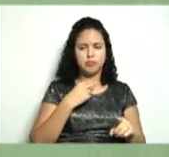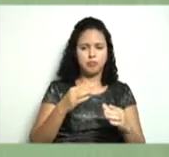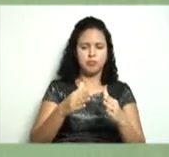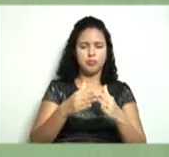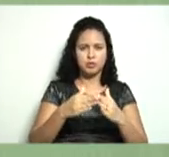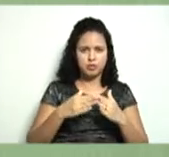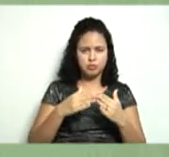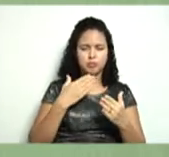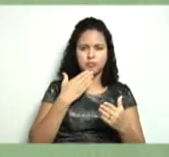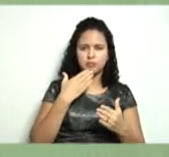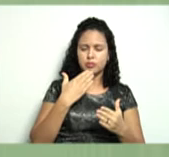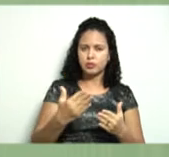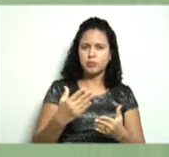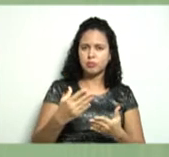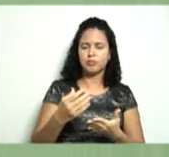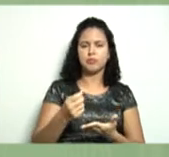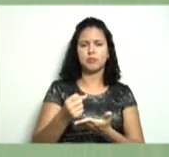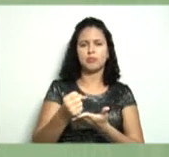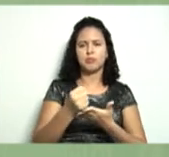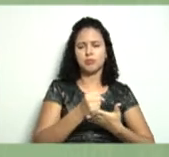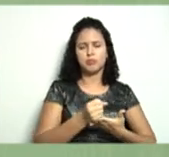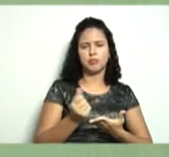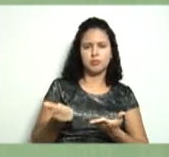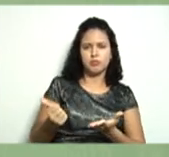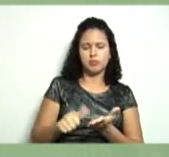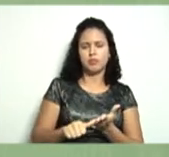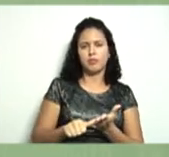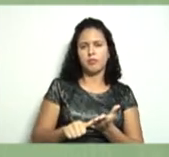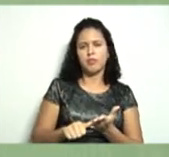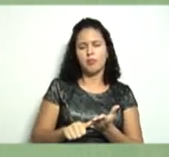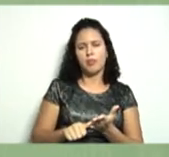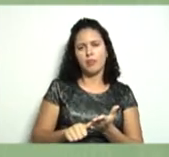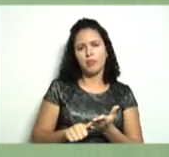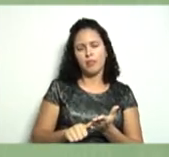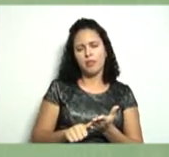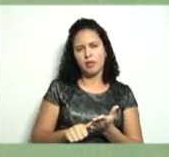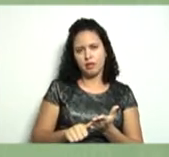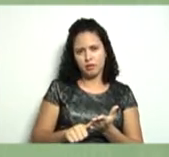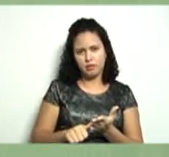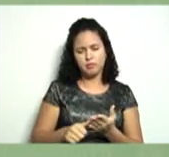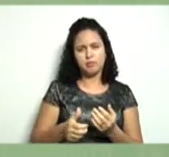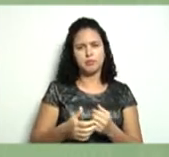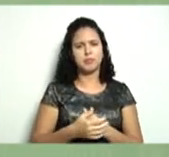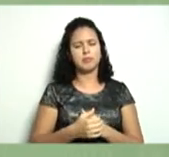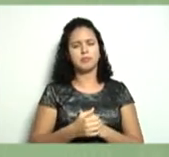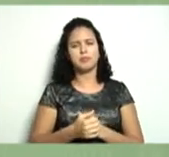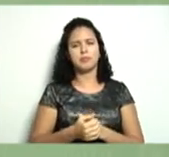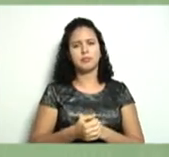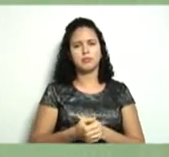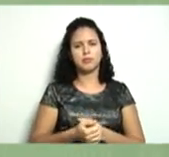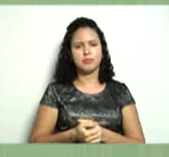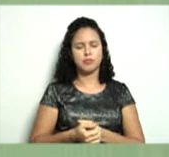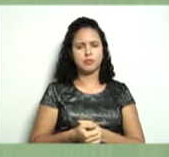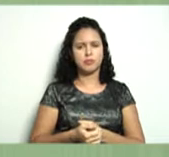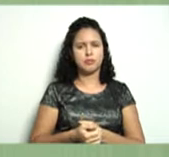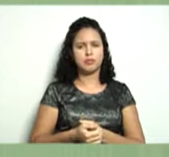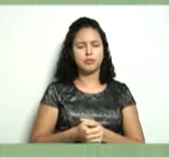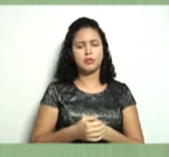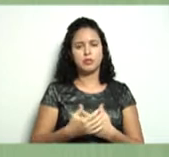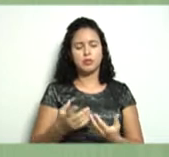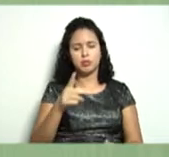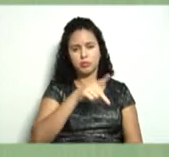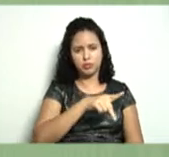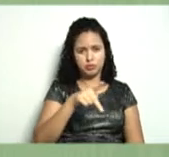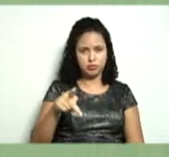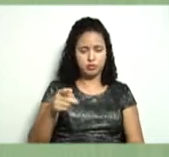ágio pela entrada de novos associados, ainda a título de compensação das reservas. Aqui, pessoal, o professor